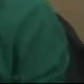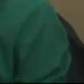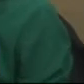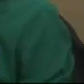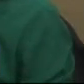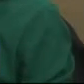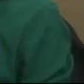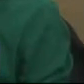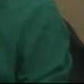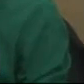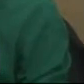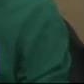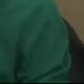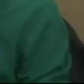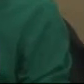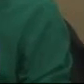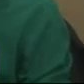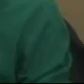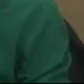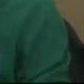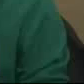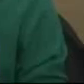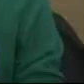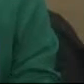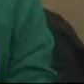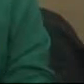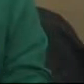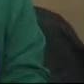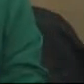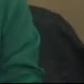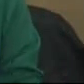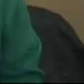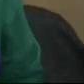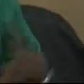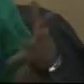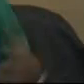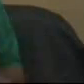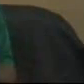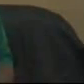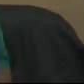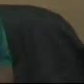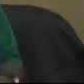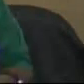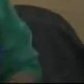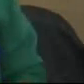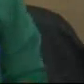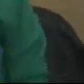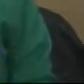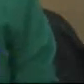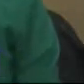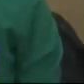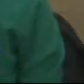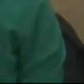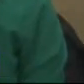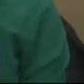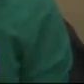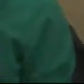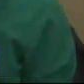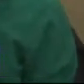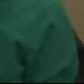reivindicação permanente que a gente recebe aqui na Câmara de Moradores, né? Muitos com muita razão, porque as árvores